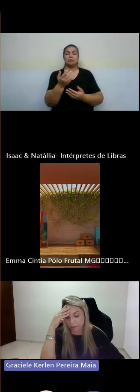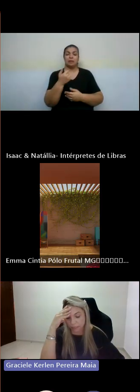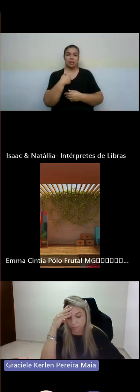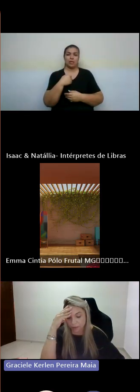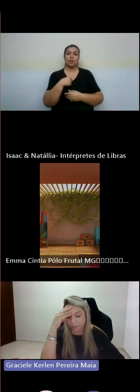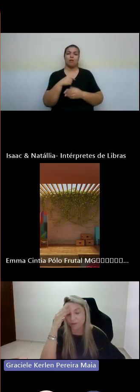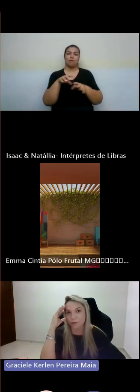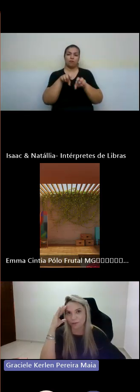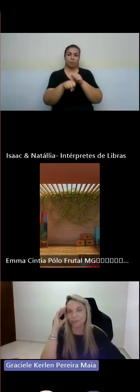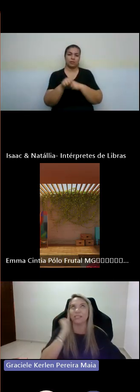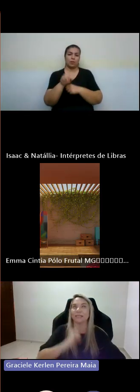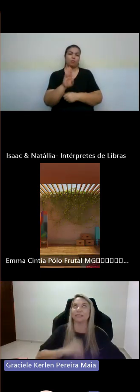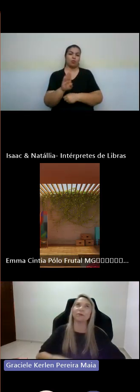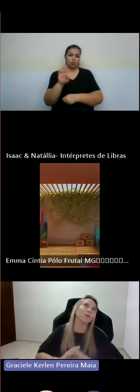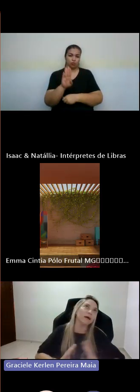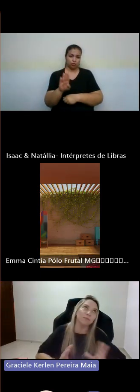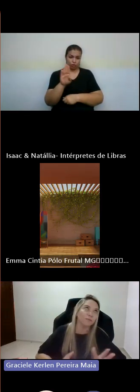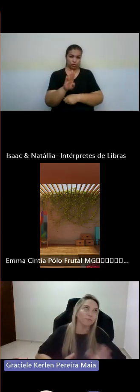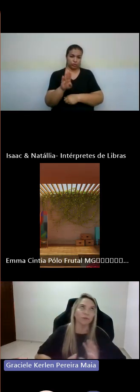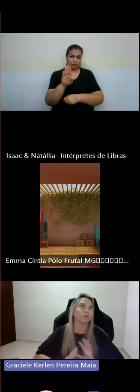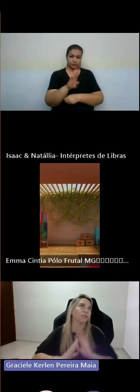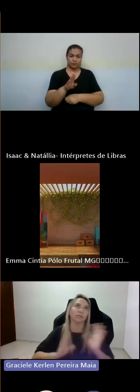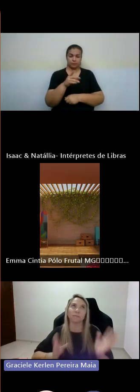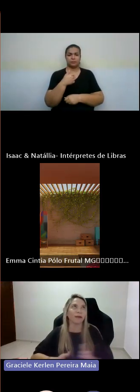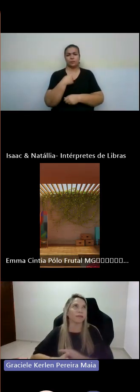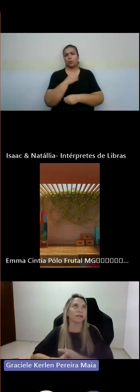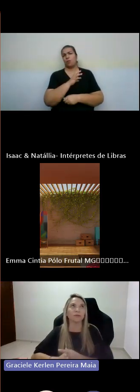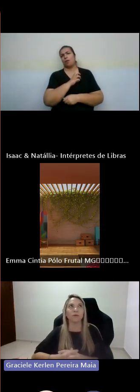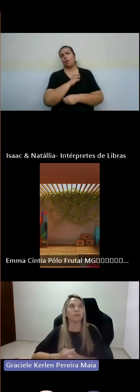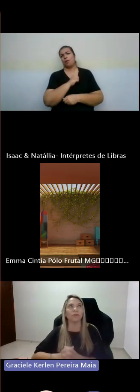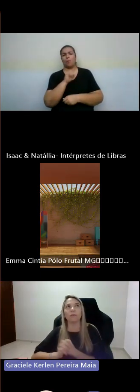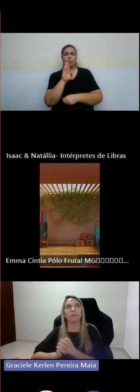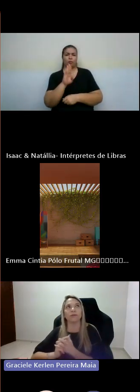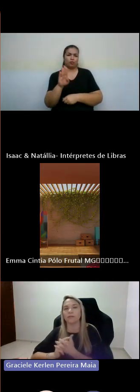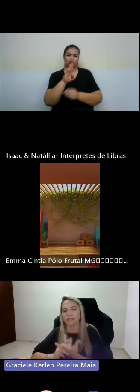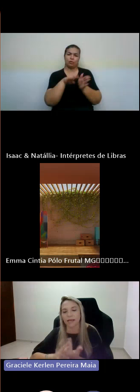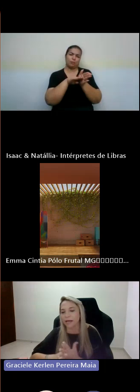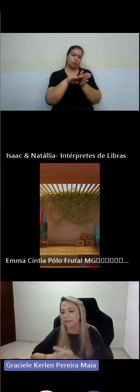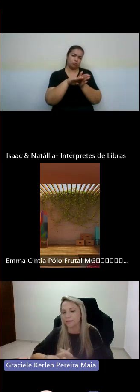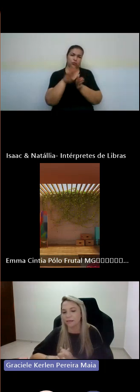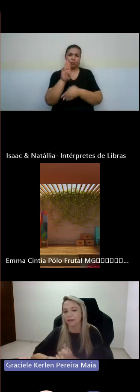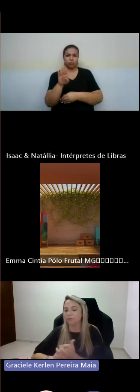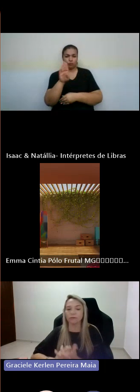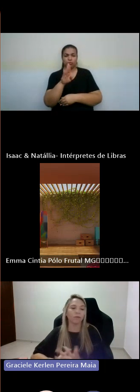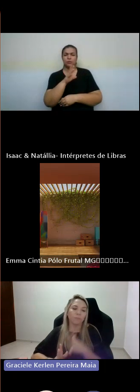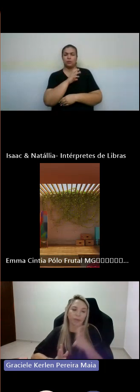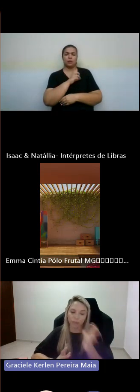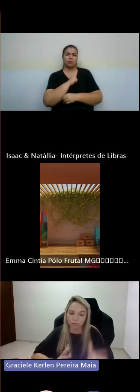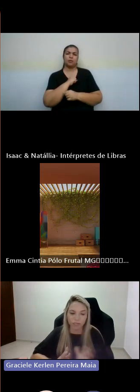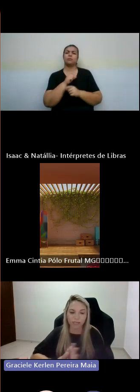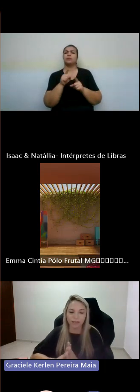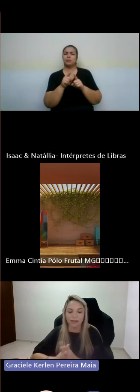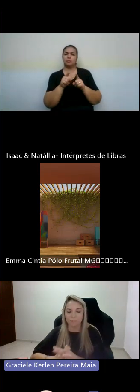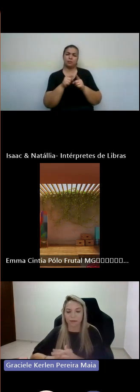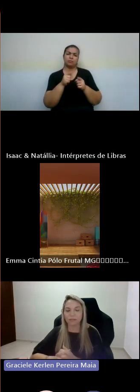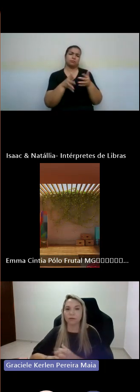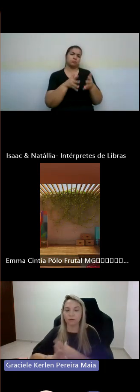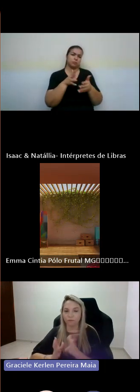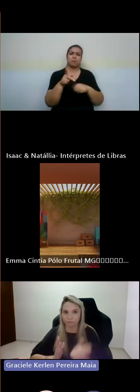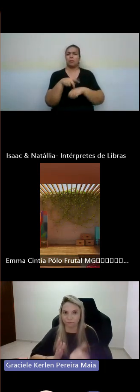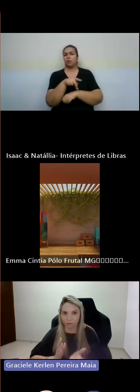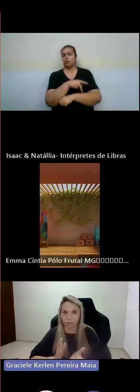minha primeira graduação é biologia, então eu amo biologia também, tanto quanto eu amo língua de sinais, quando eu amo pedagogia,